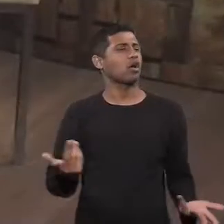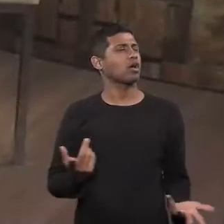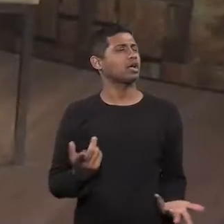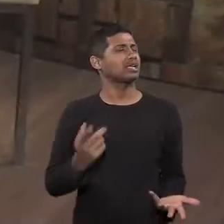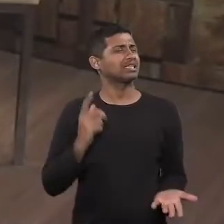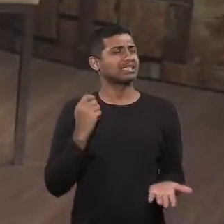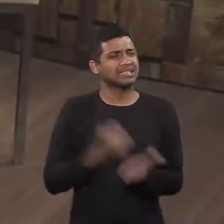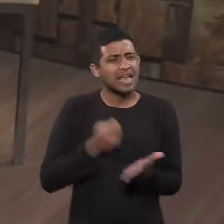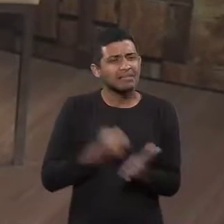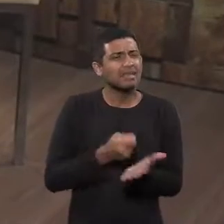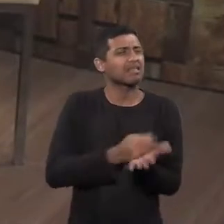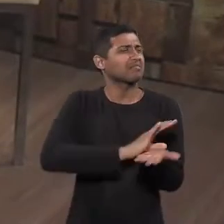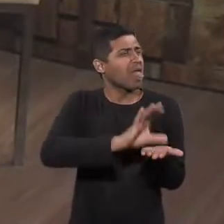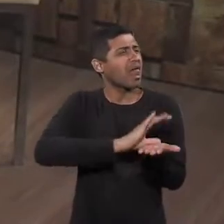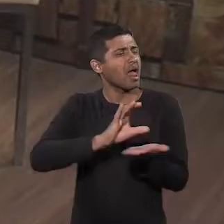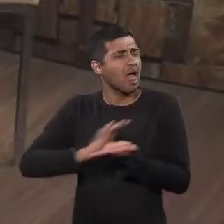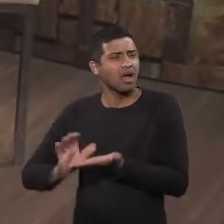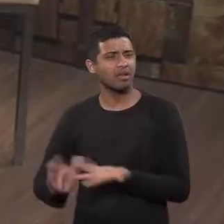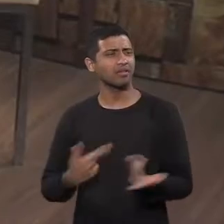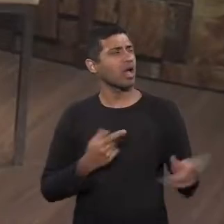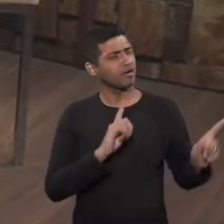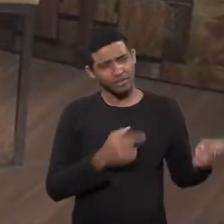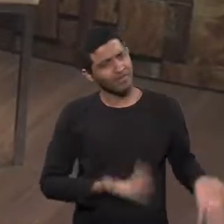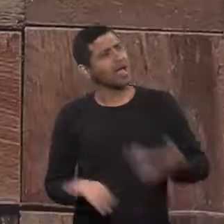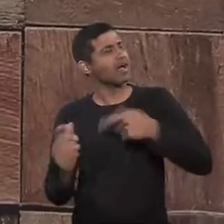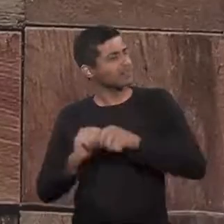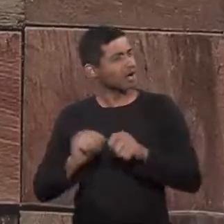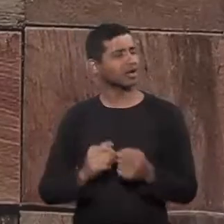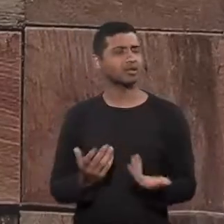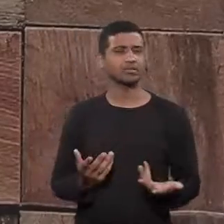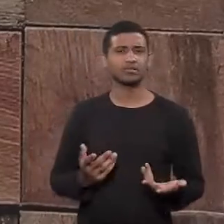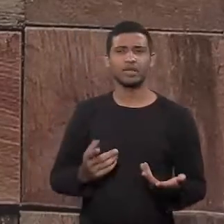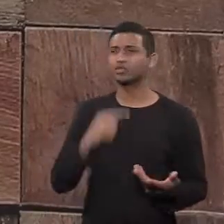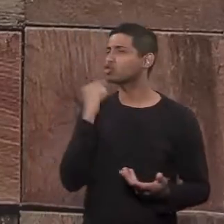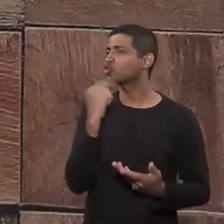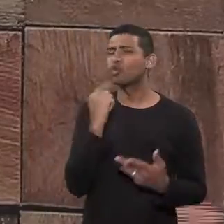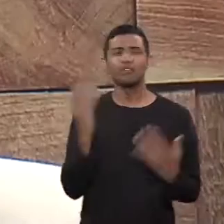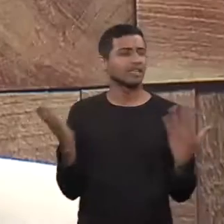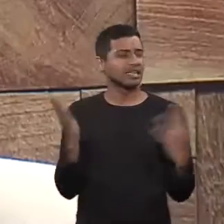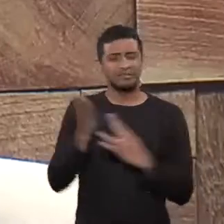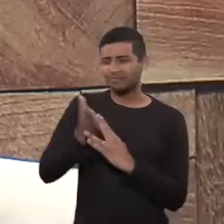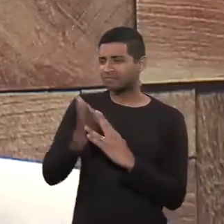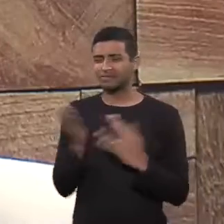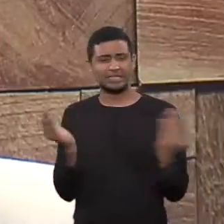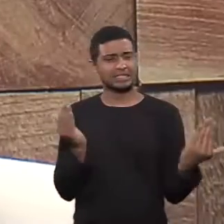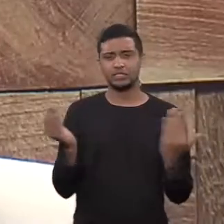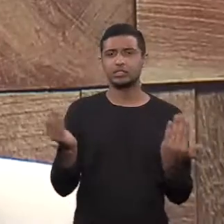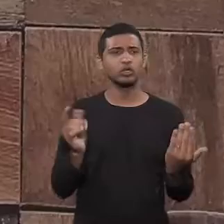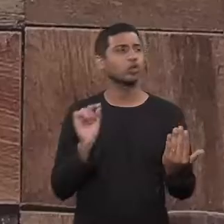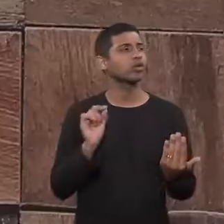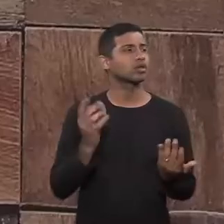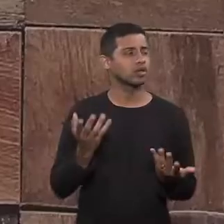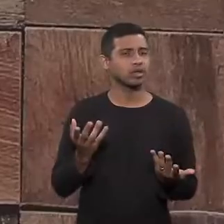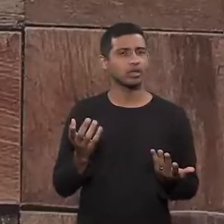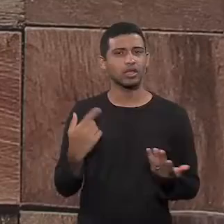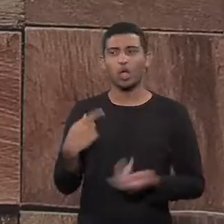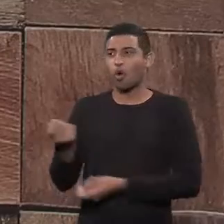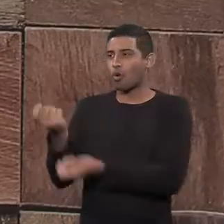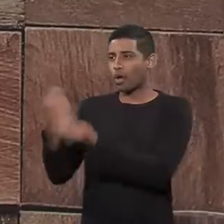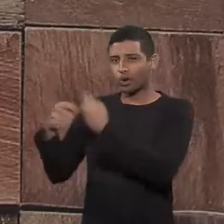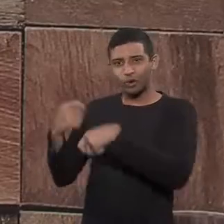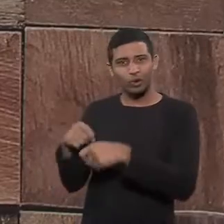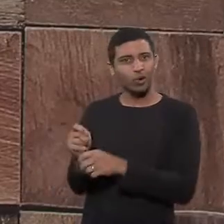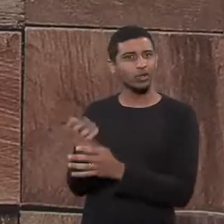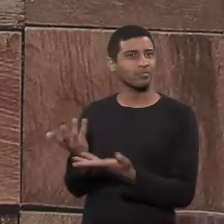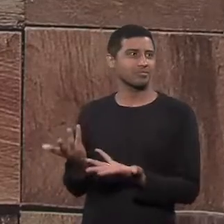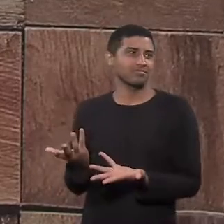mas escuta, tanto investimento, não, você tem que fazer... Não. E a dúvida era entre... A segunda opção eu